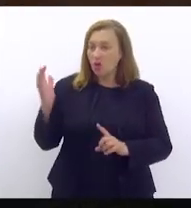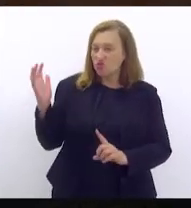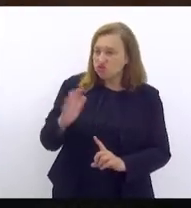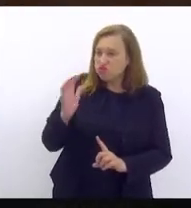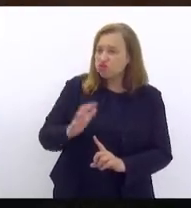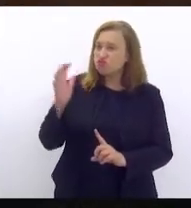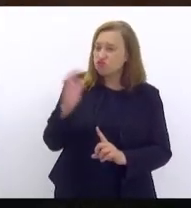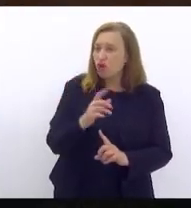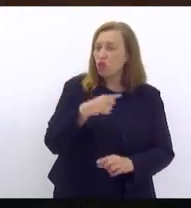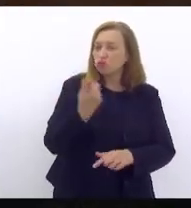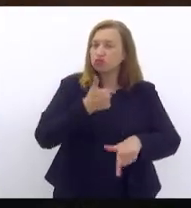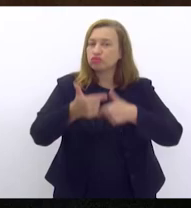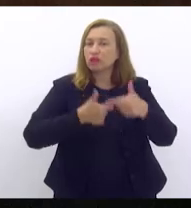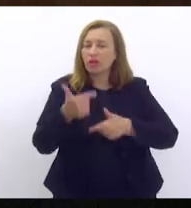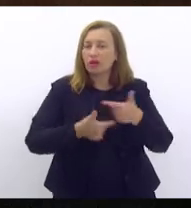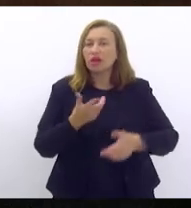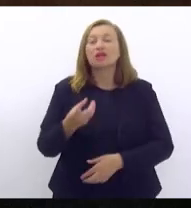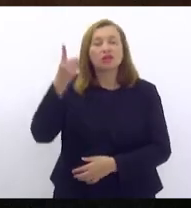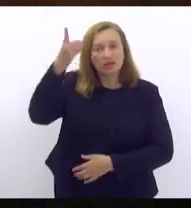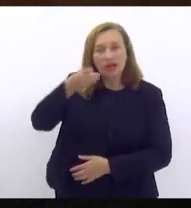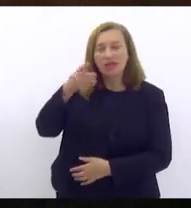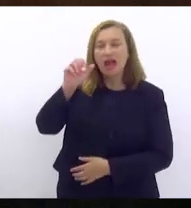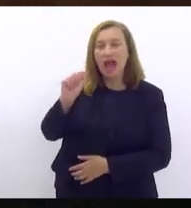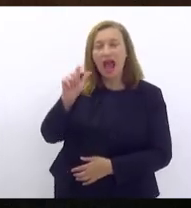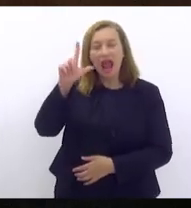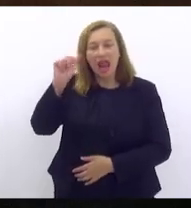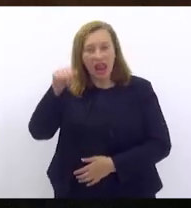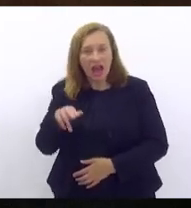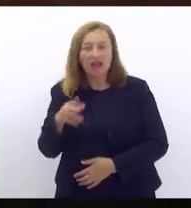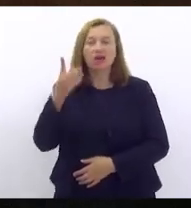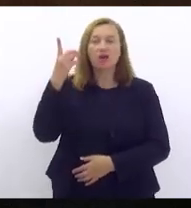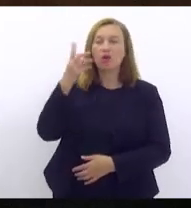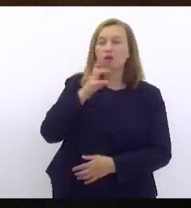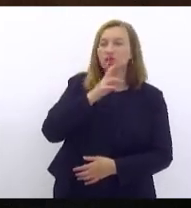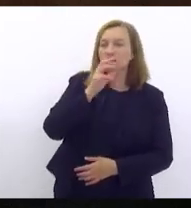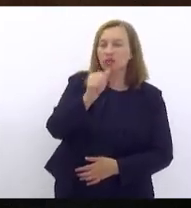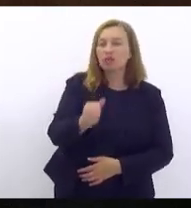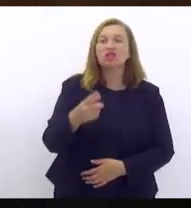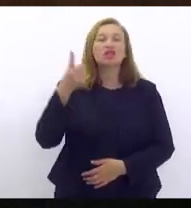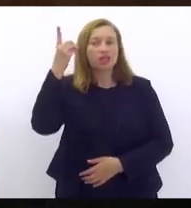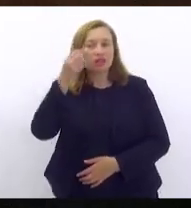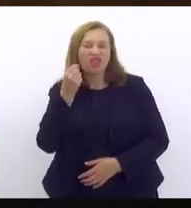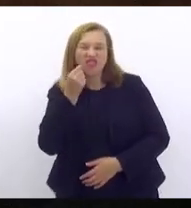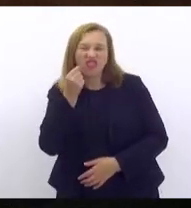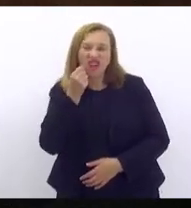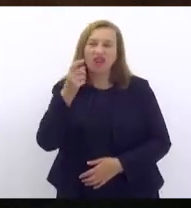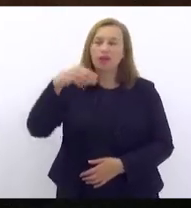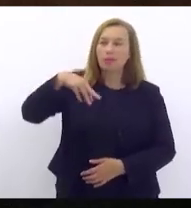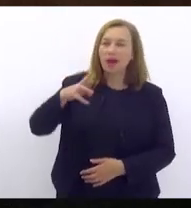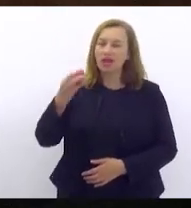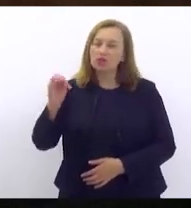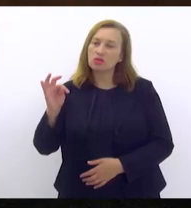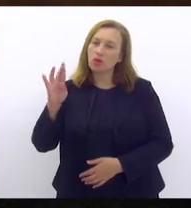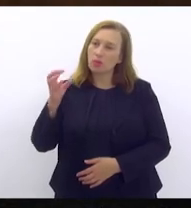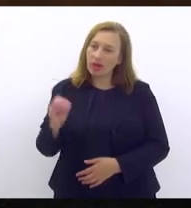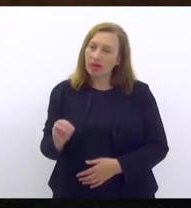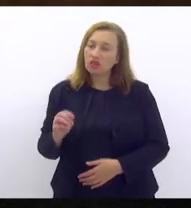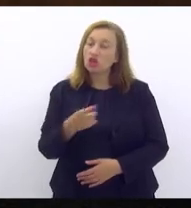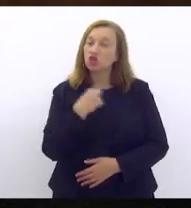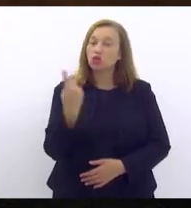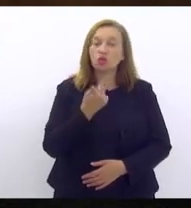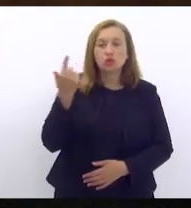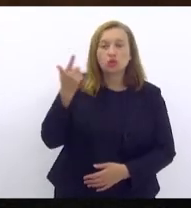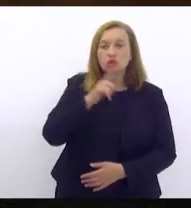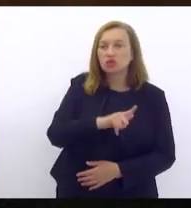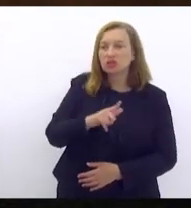nosso trabalho, eu destaco o trabalho do deputado Alan, do deputado Rodrigo Amorim, Giovanni Ratinho presente, Márcio Galberto, Comissão de Segurança, nós